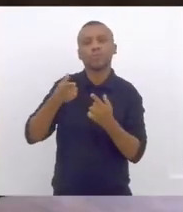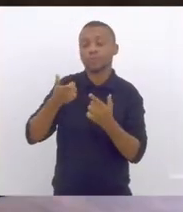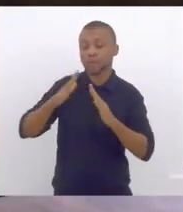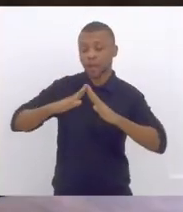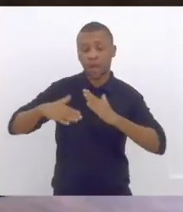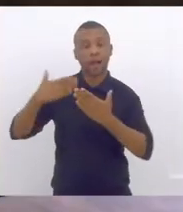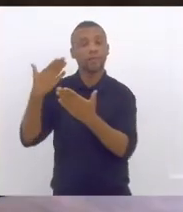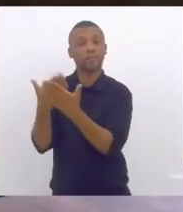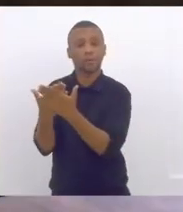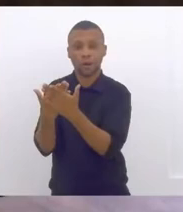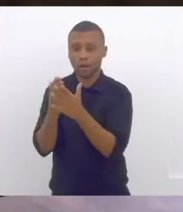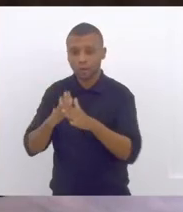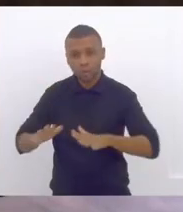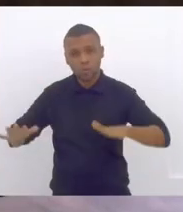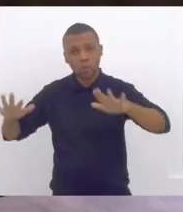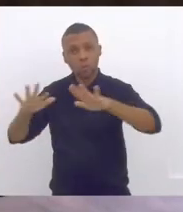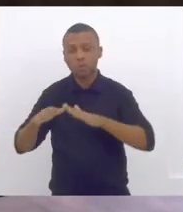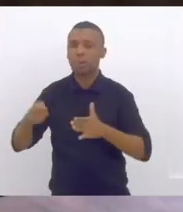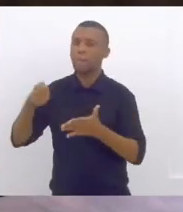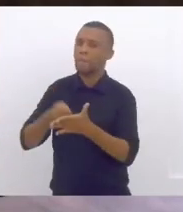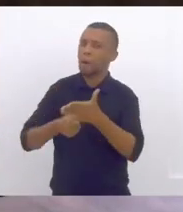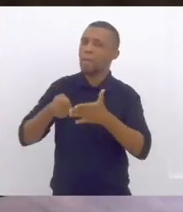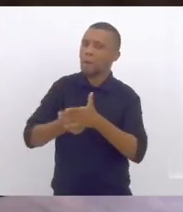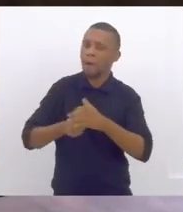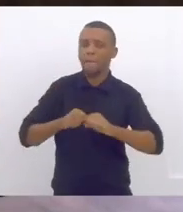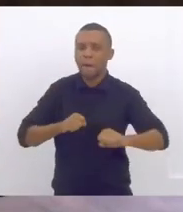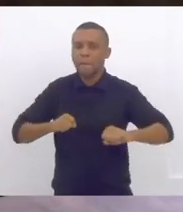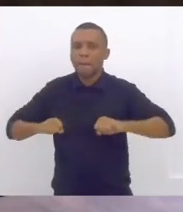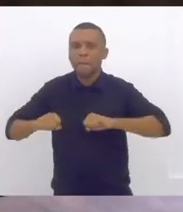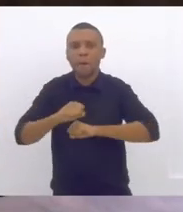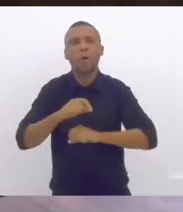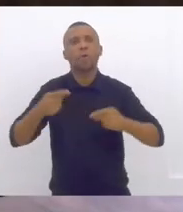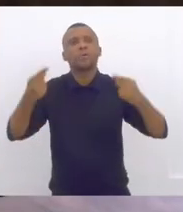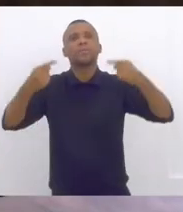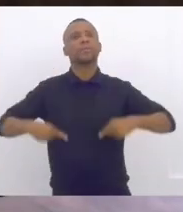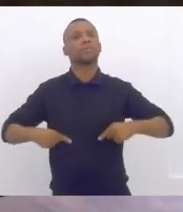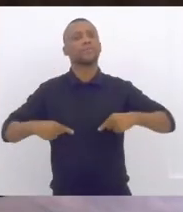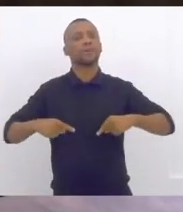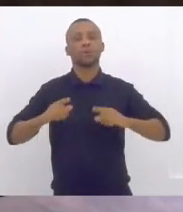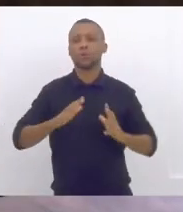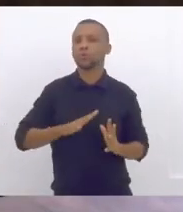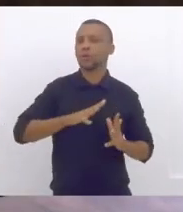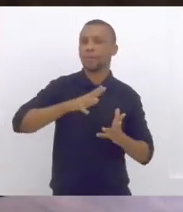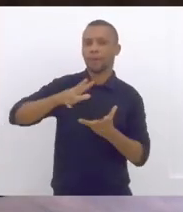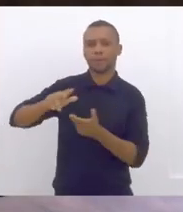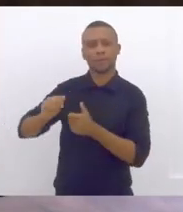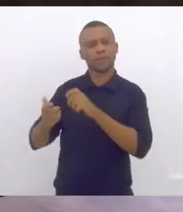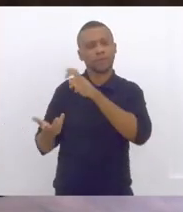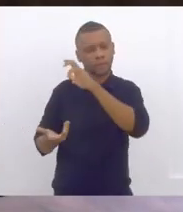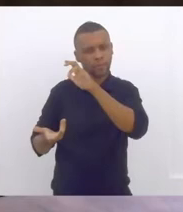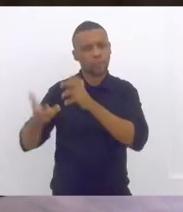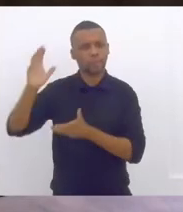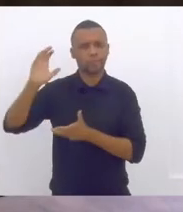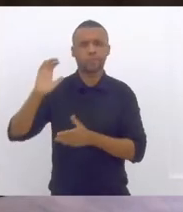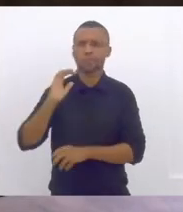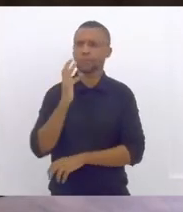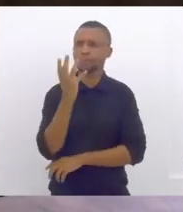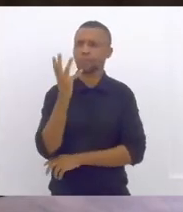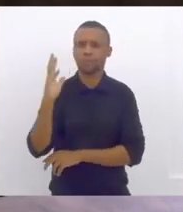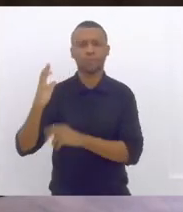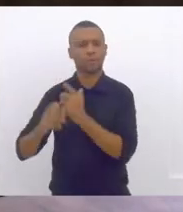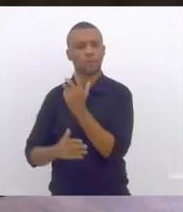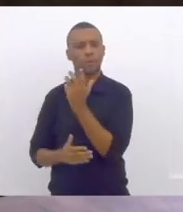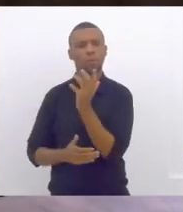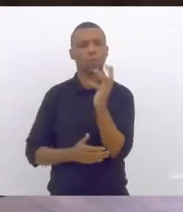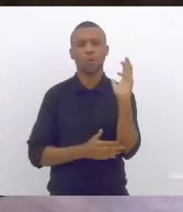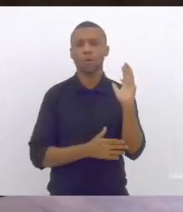escola no enfrentamento a um dos maiores desafios do planeta, que são as mudanças climáticas. É muito importante que, de